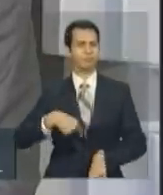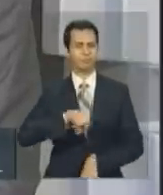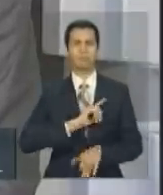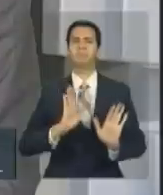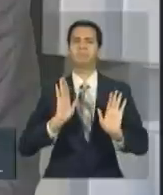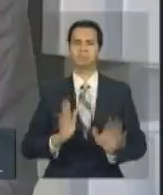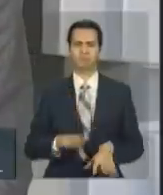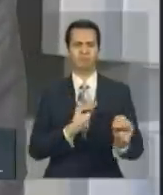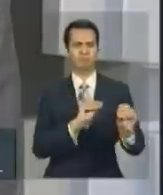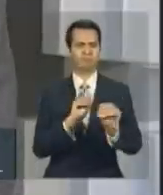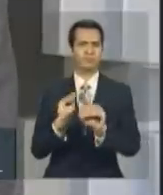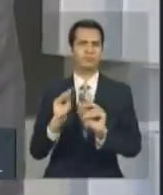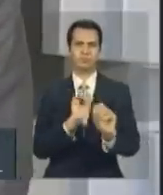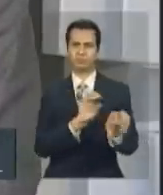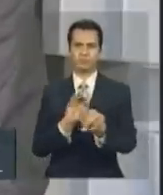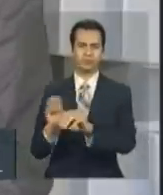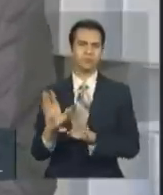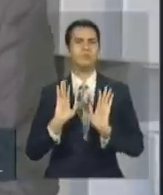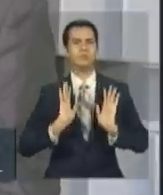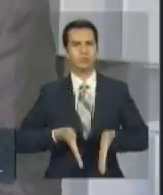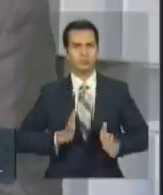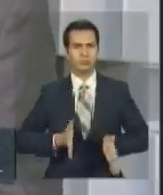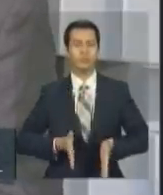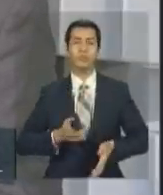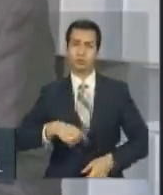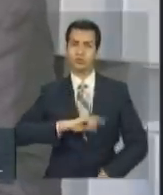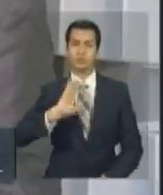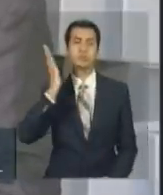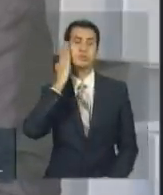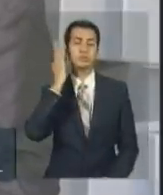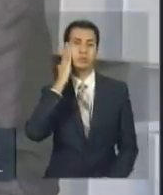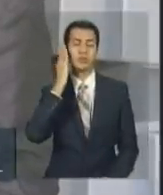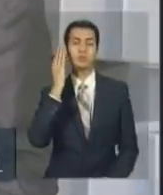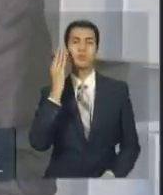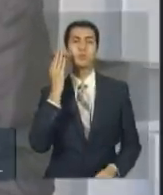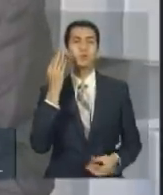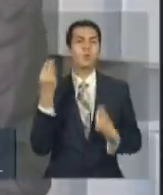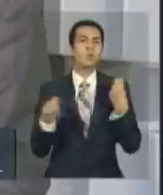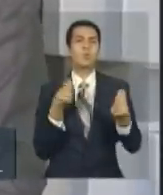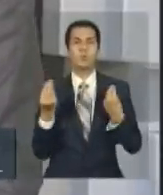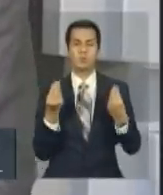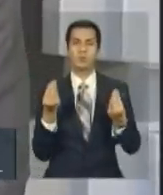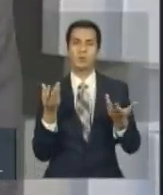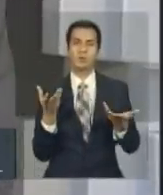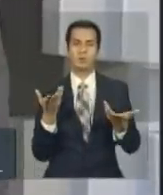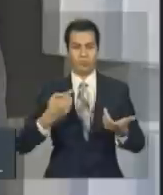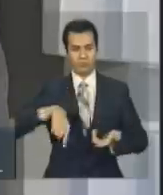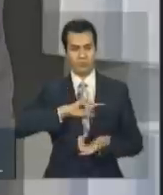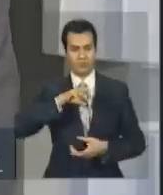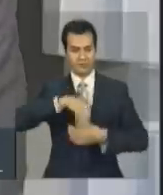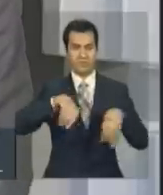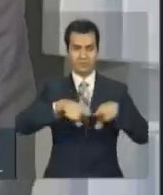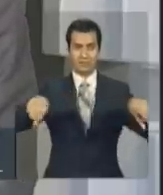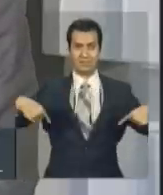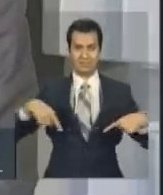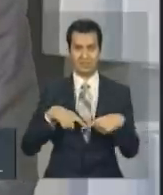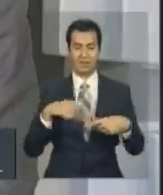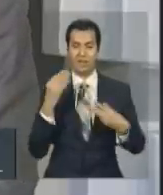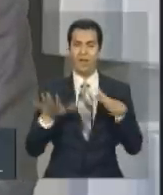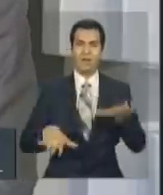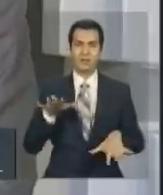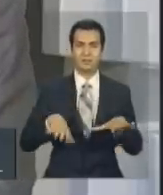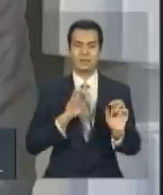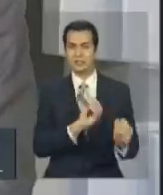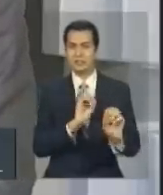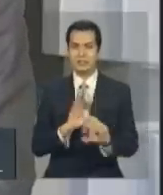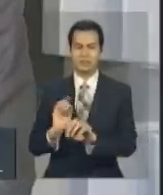aulas e sabemos o quanto é difícil reinventar, né, os cursos que ministramos. Às vezes você tem até